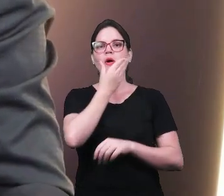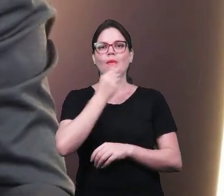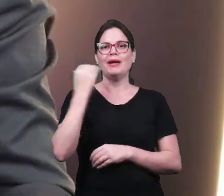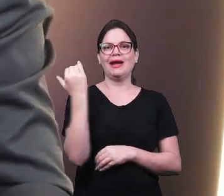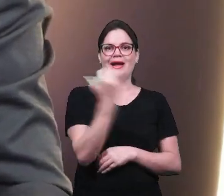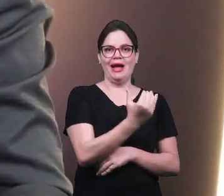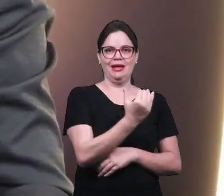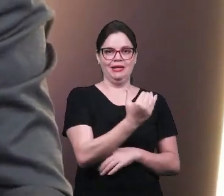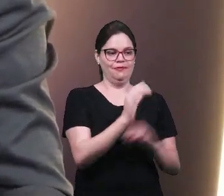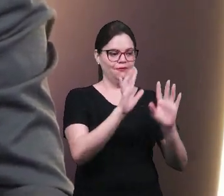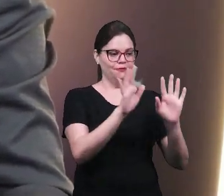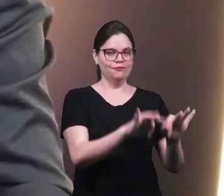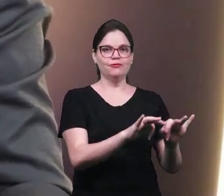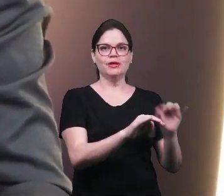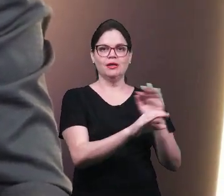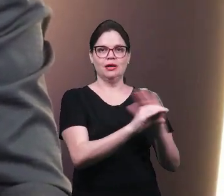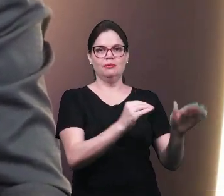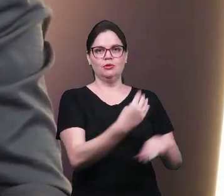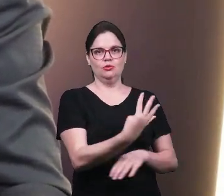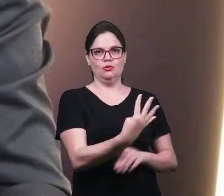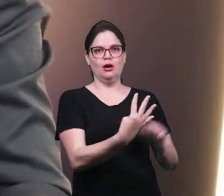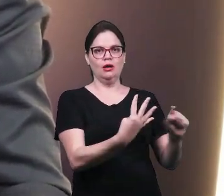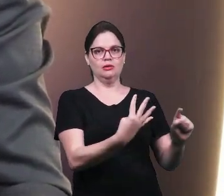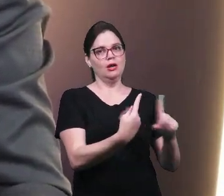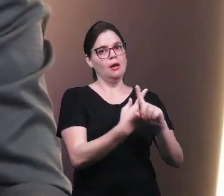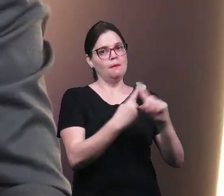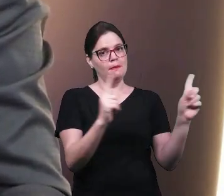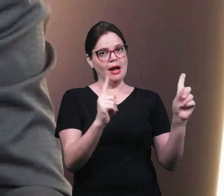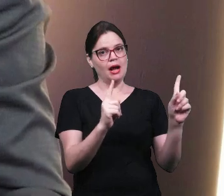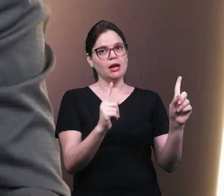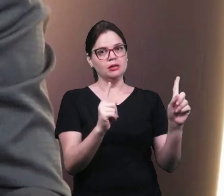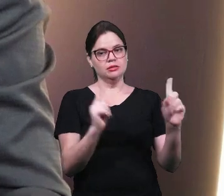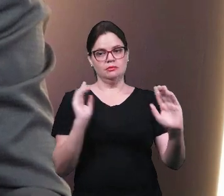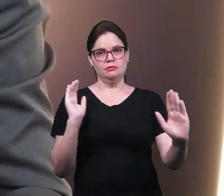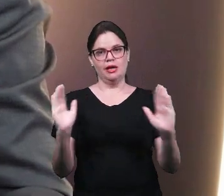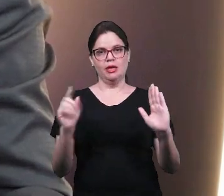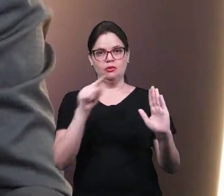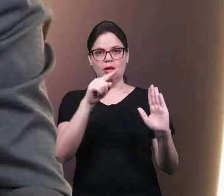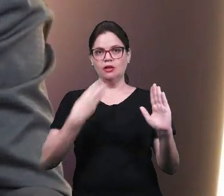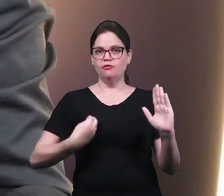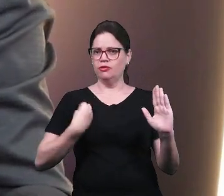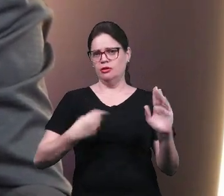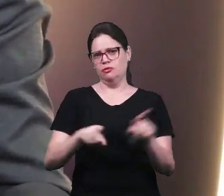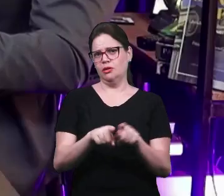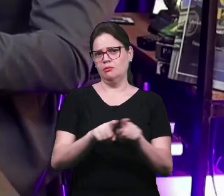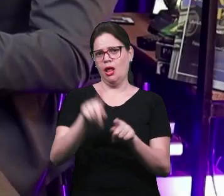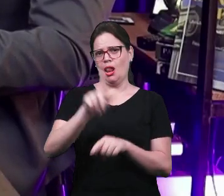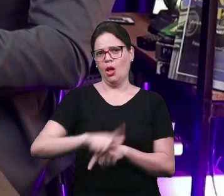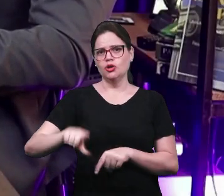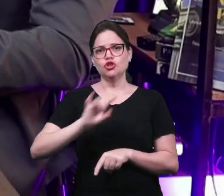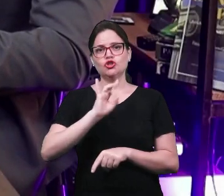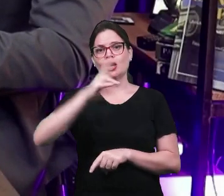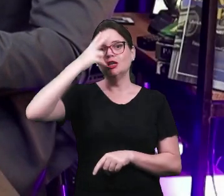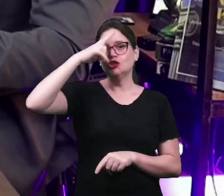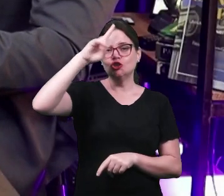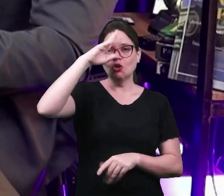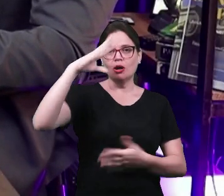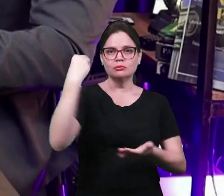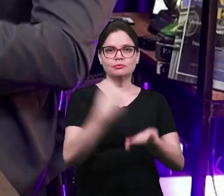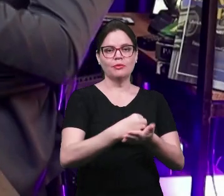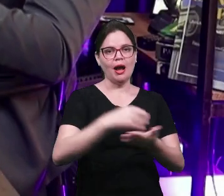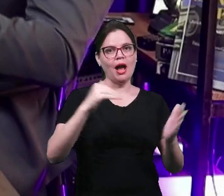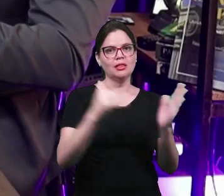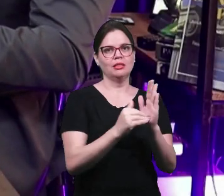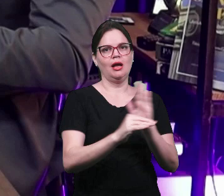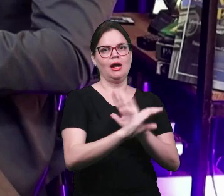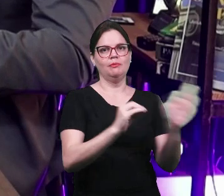possivelmente ela está vivendo aqui, nesses anos aqui. Por quê? Por que a Bíblia diz? Nós vamos já antecipar